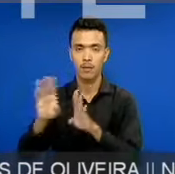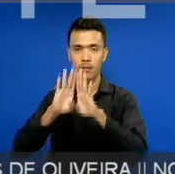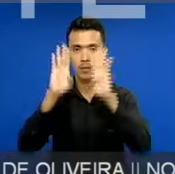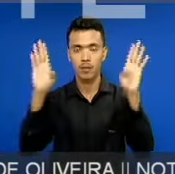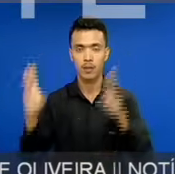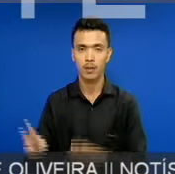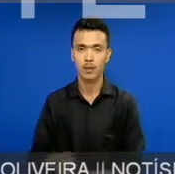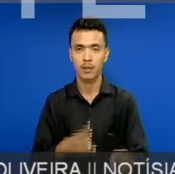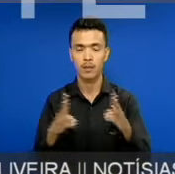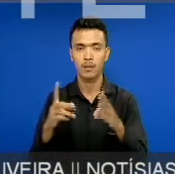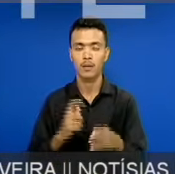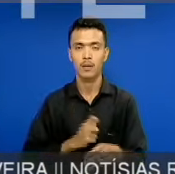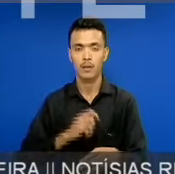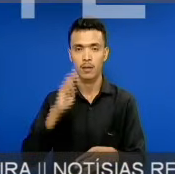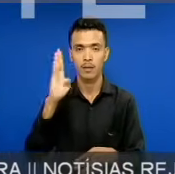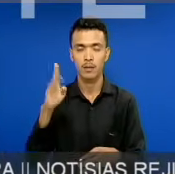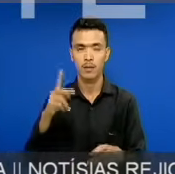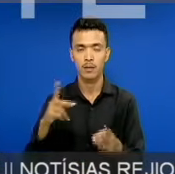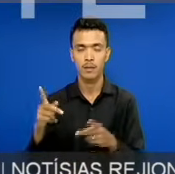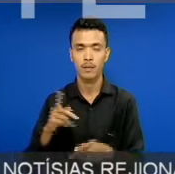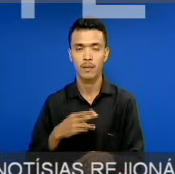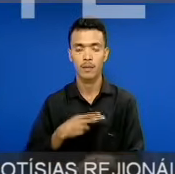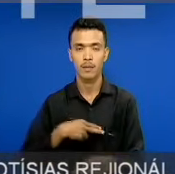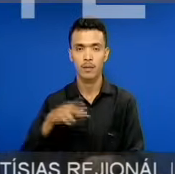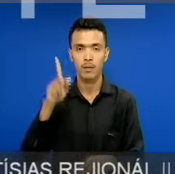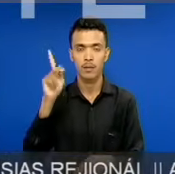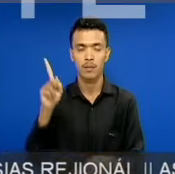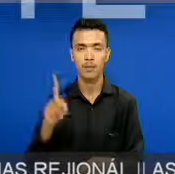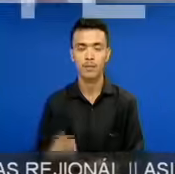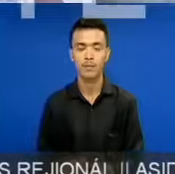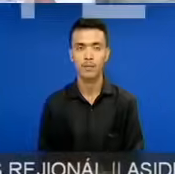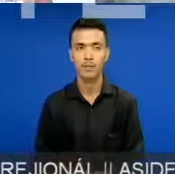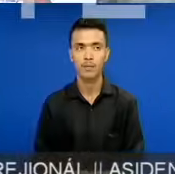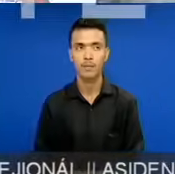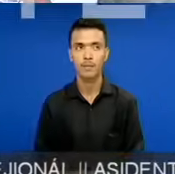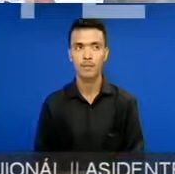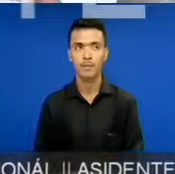estrada direção Taipei bahaslaran suku kulhun.